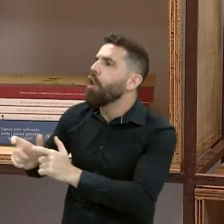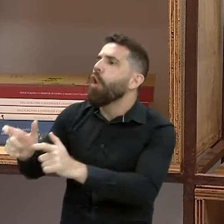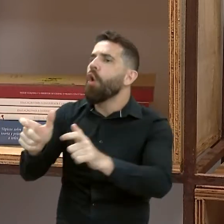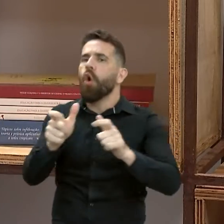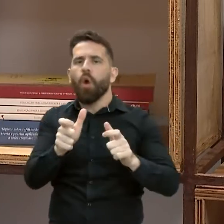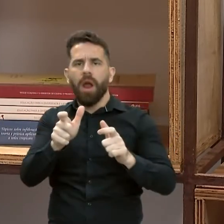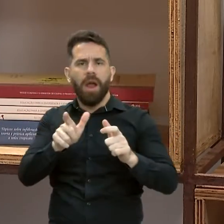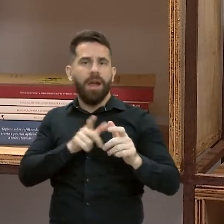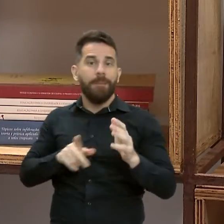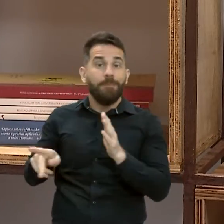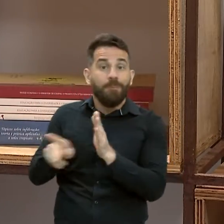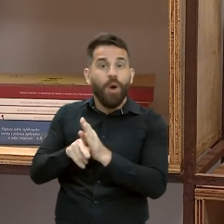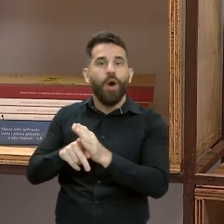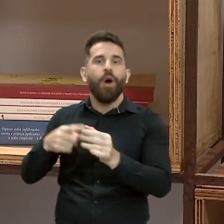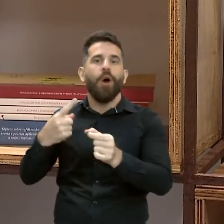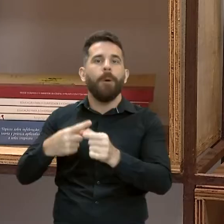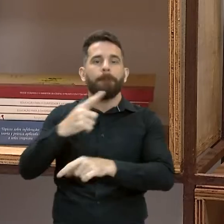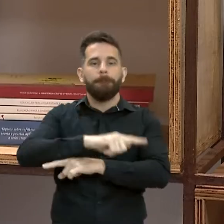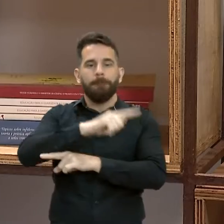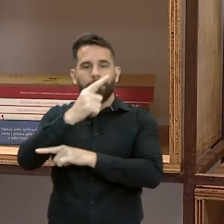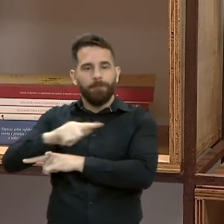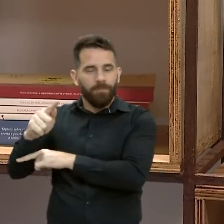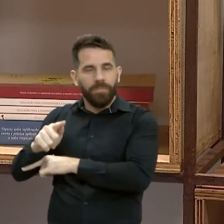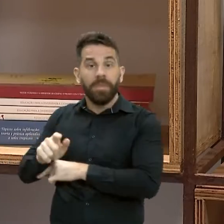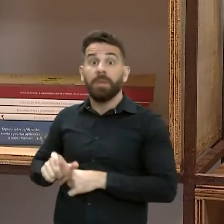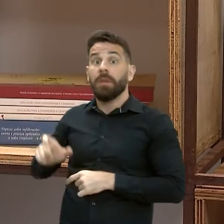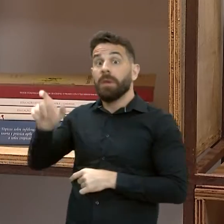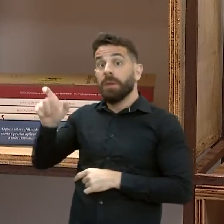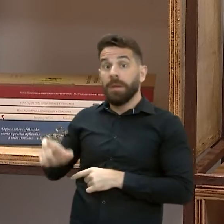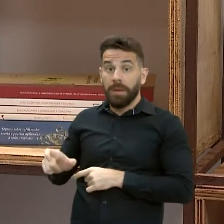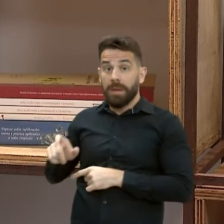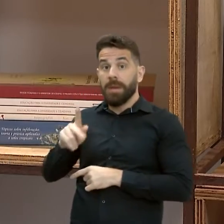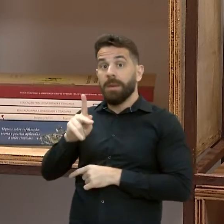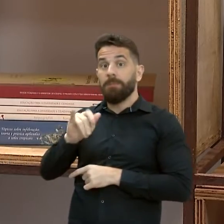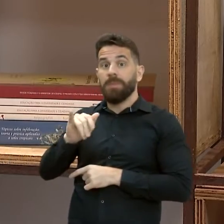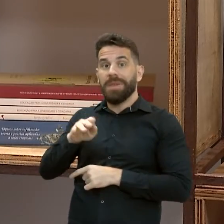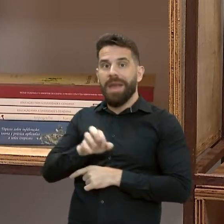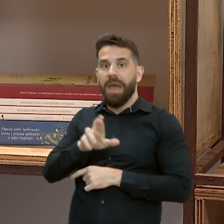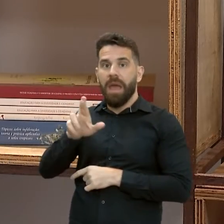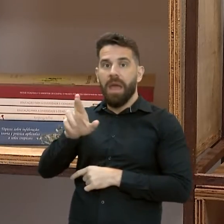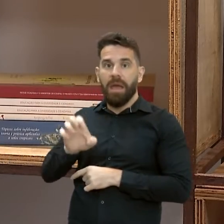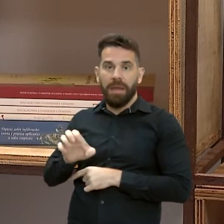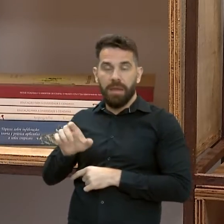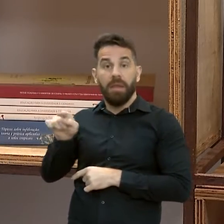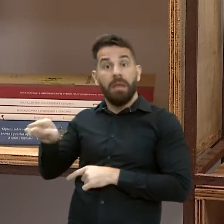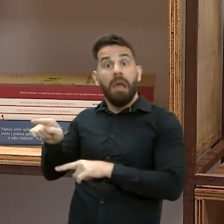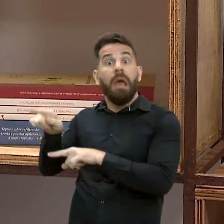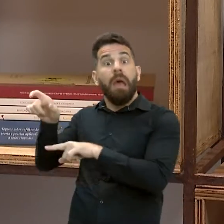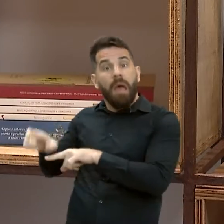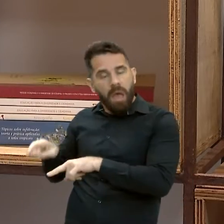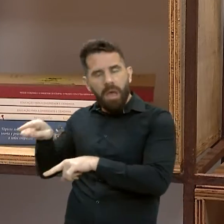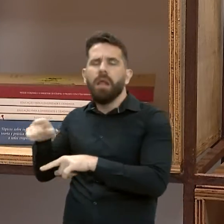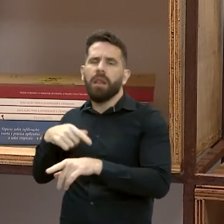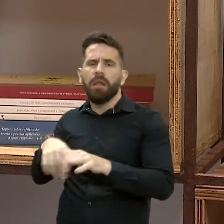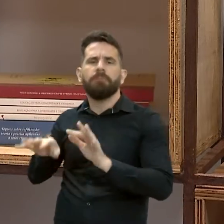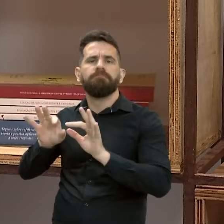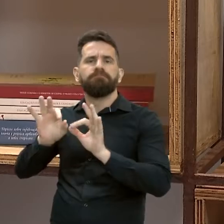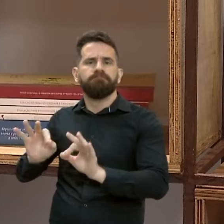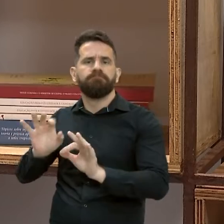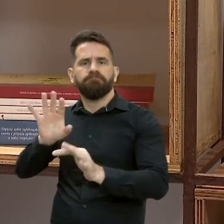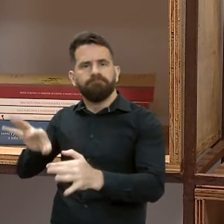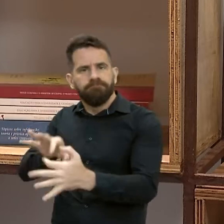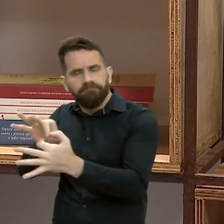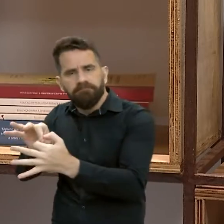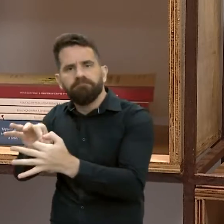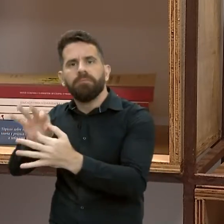aí o historiador Pierre Nora, né? Ela faz essa busca via memória da Aninha. E onde ela vai